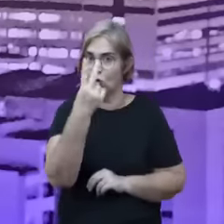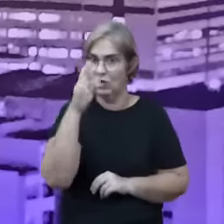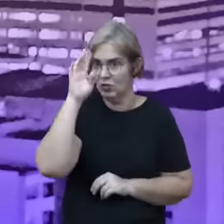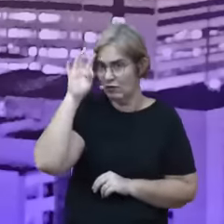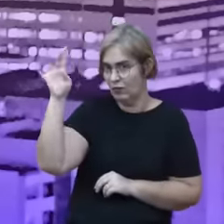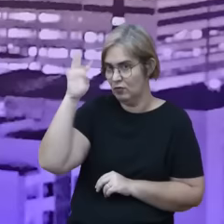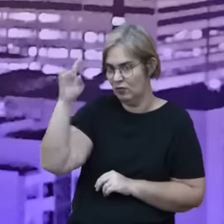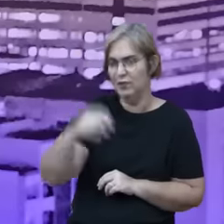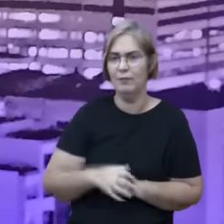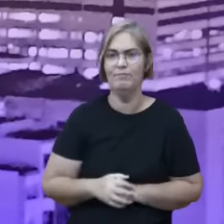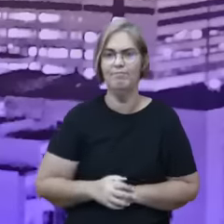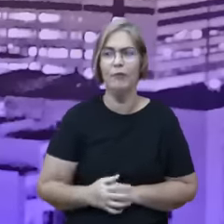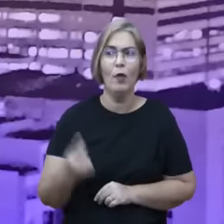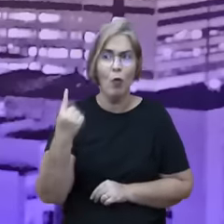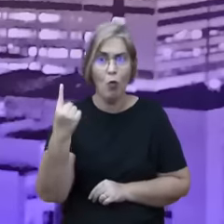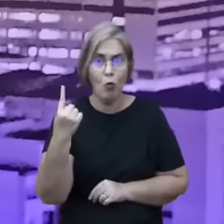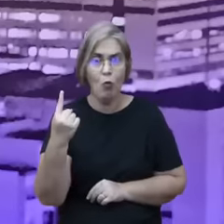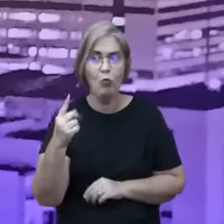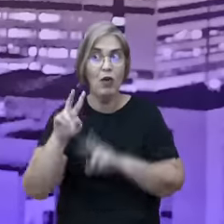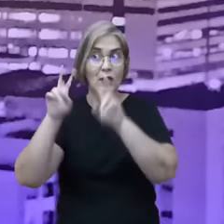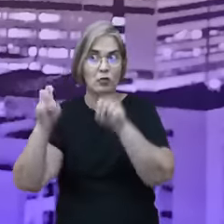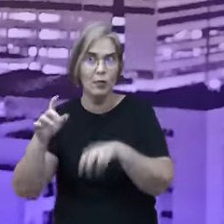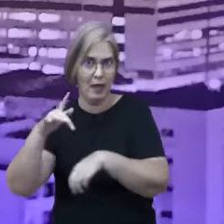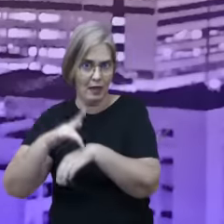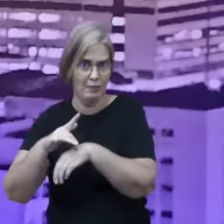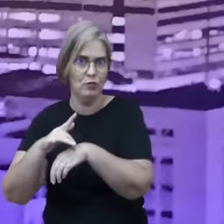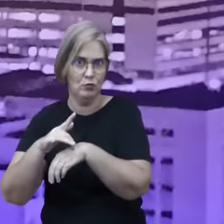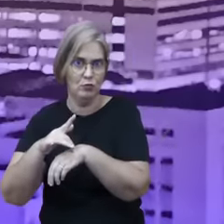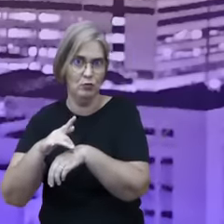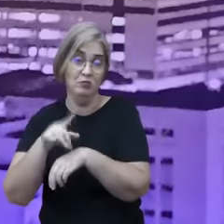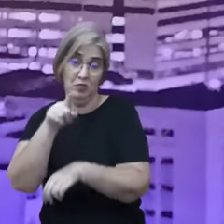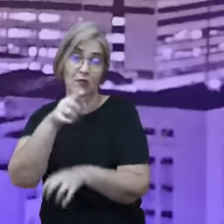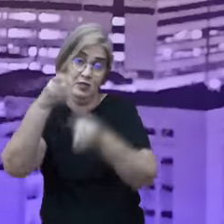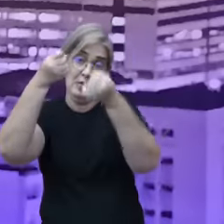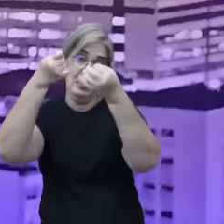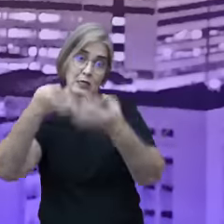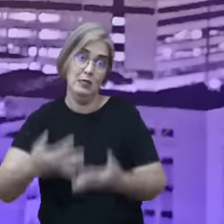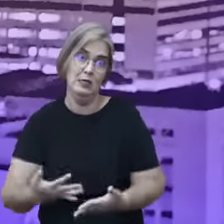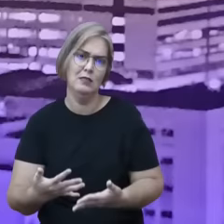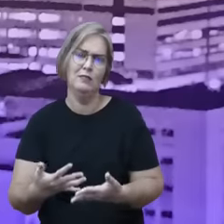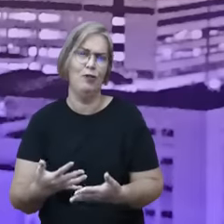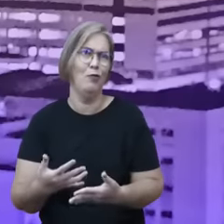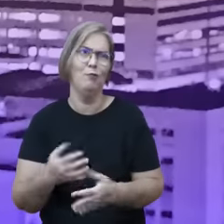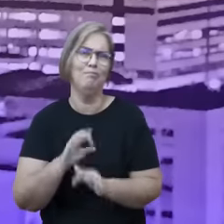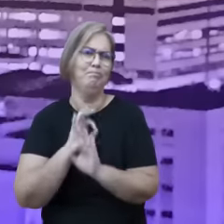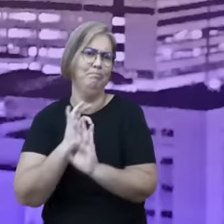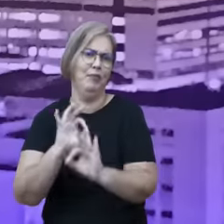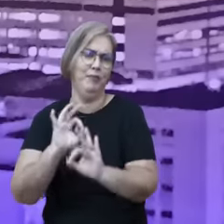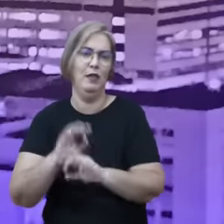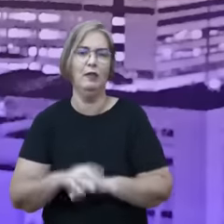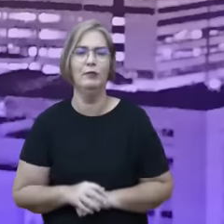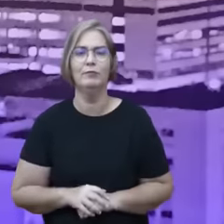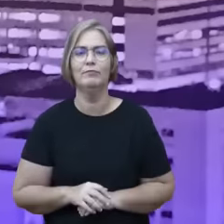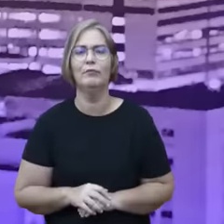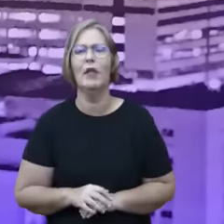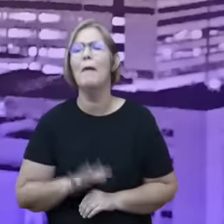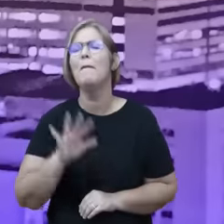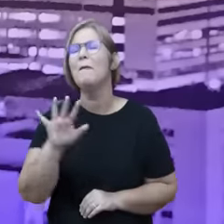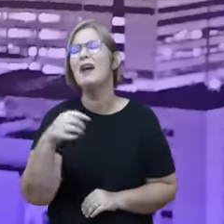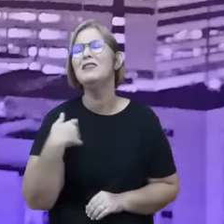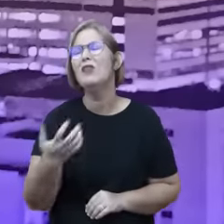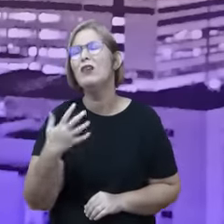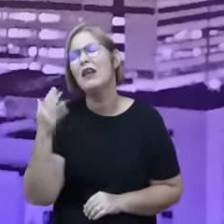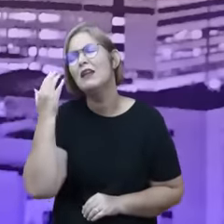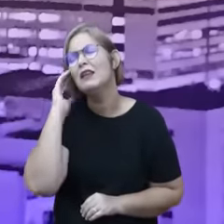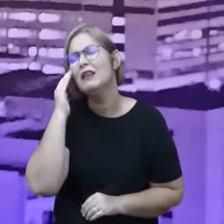Um deles, é claro, é o conceito do absurdo que você certamente sabe expor como ninguém. Mas mais do que isso, eu queria entender